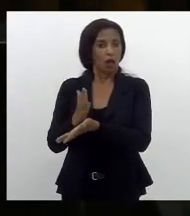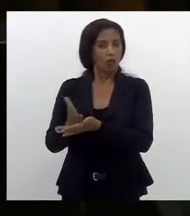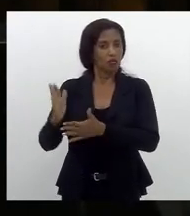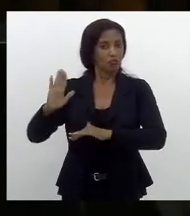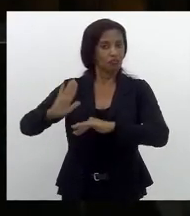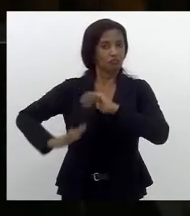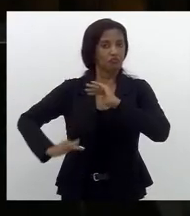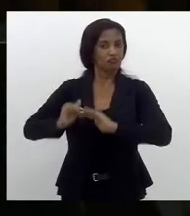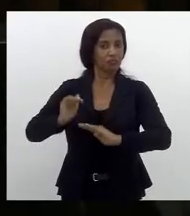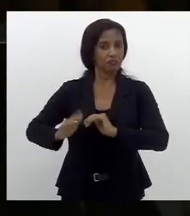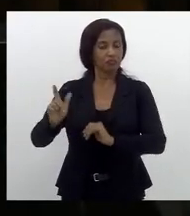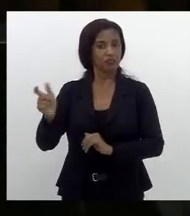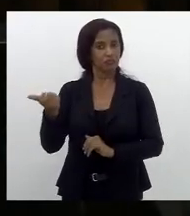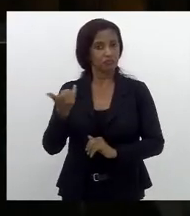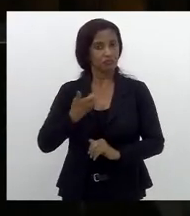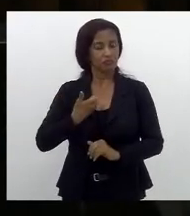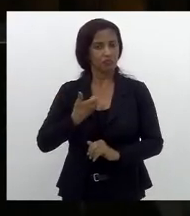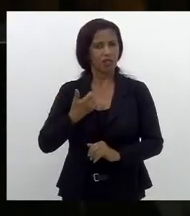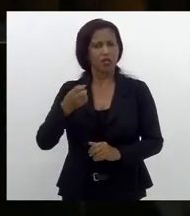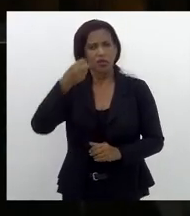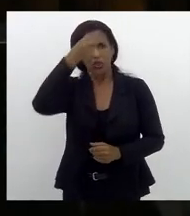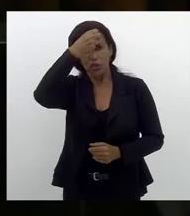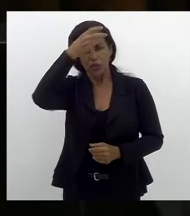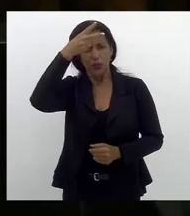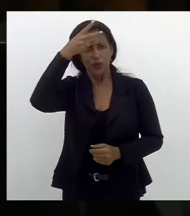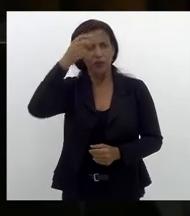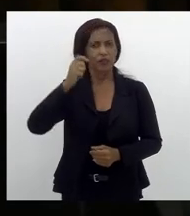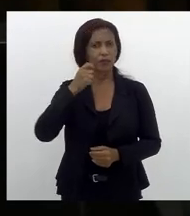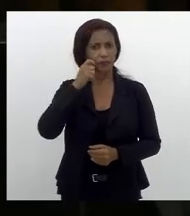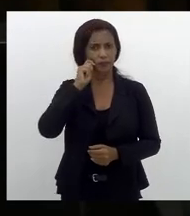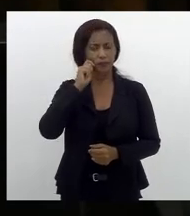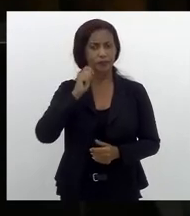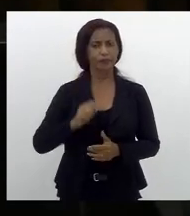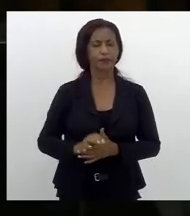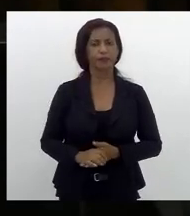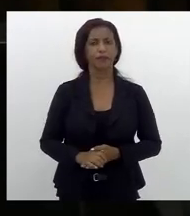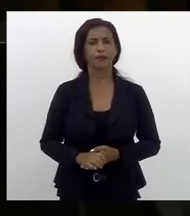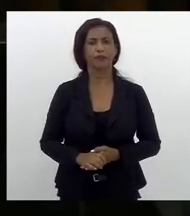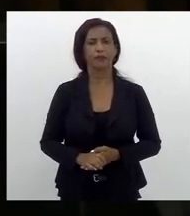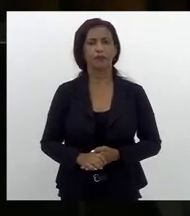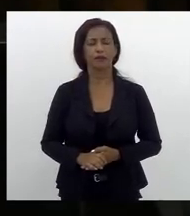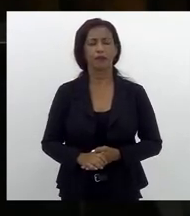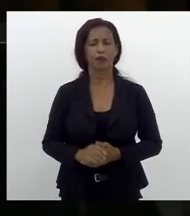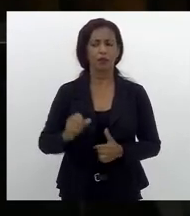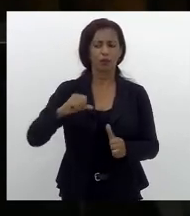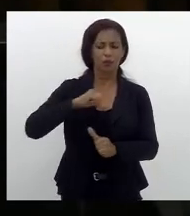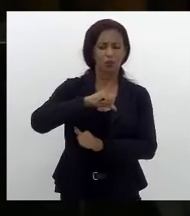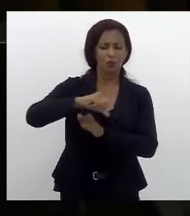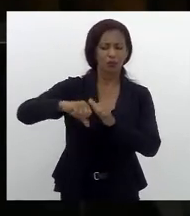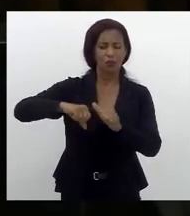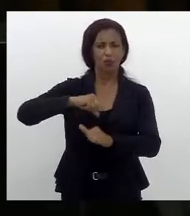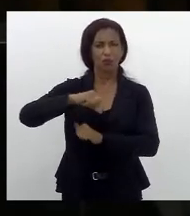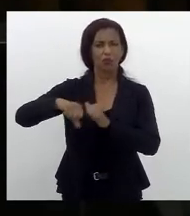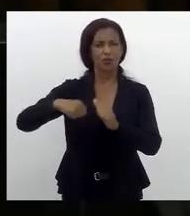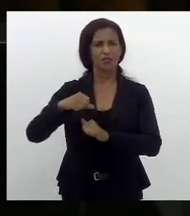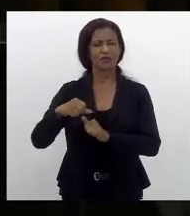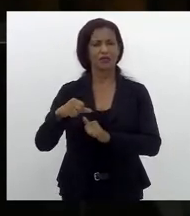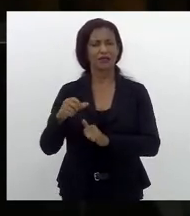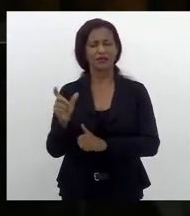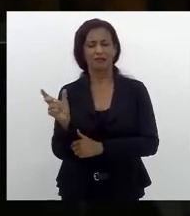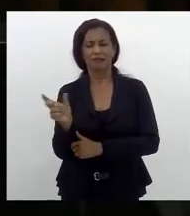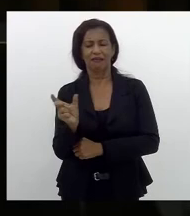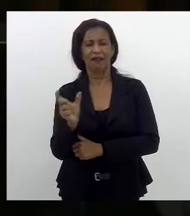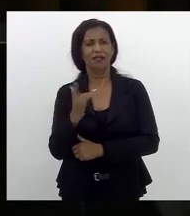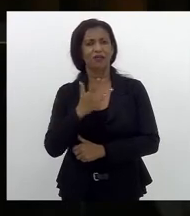empresa de que o prefeito Eduardo Paes, numa mudança de um plano de saúde